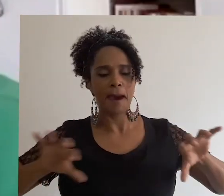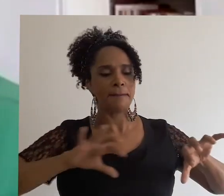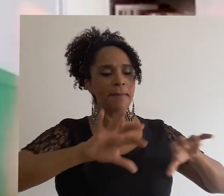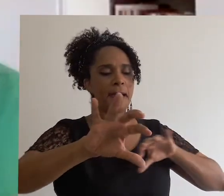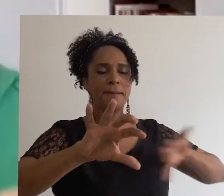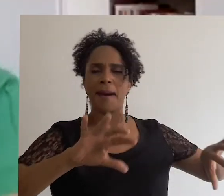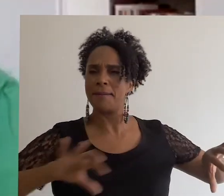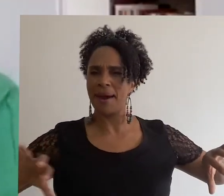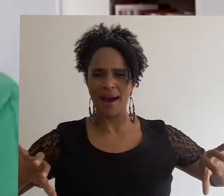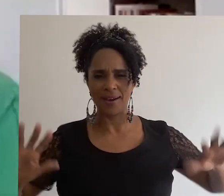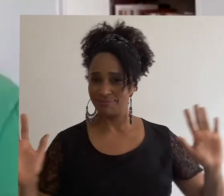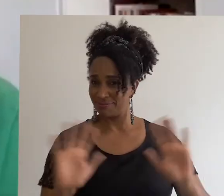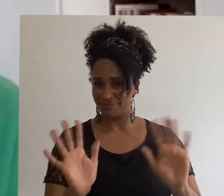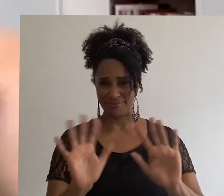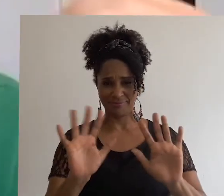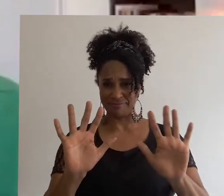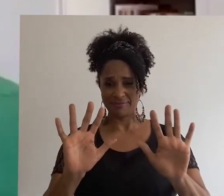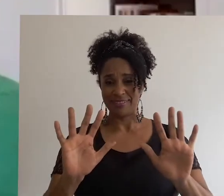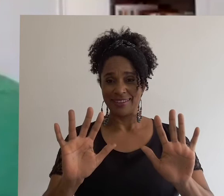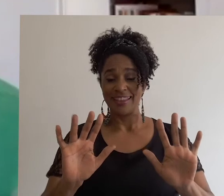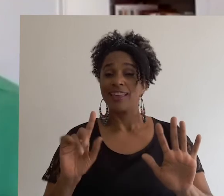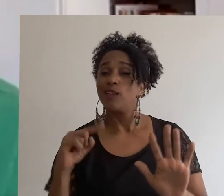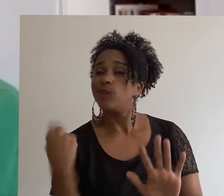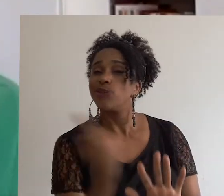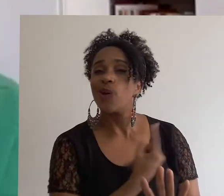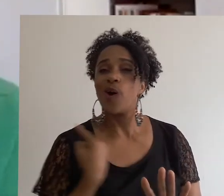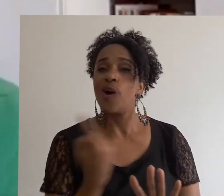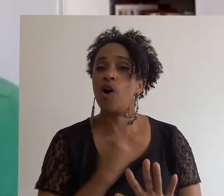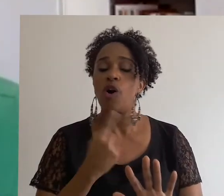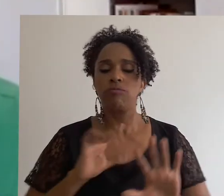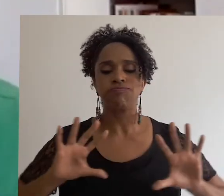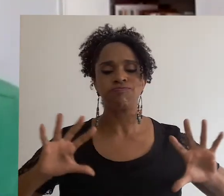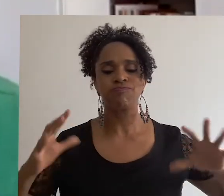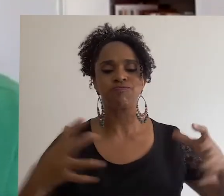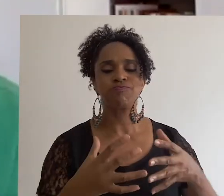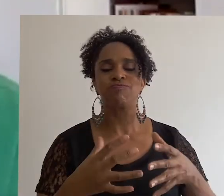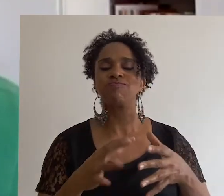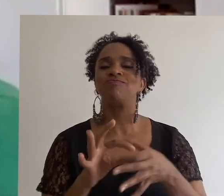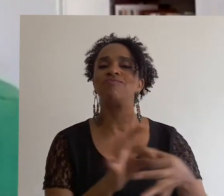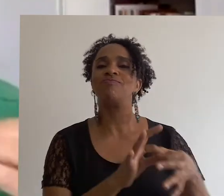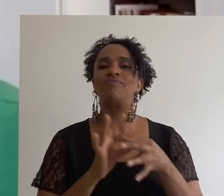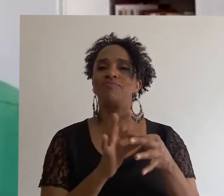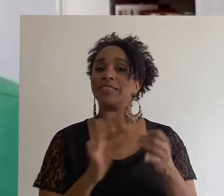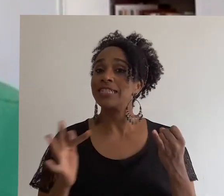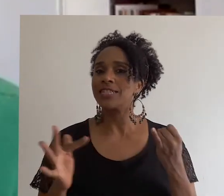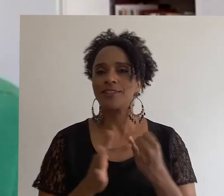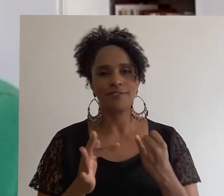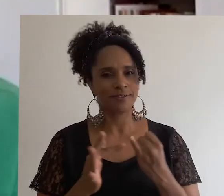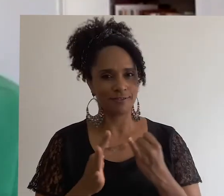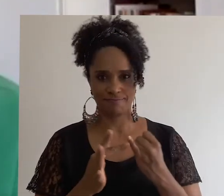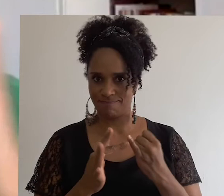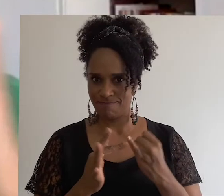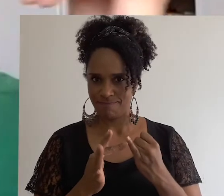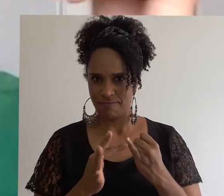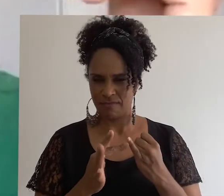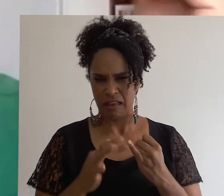de Ensino, a DPAI, a DGTI ou a DGCOM. Aqui nós somos a gestão do IFBA.